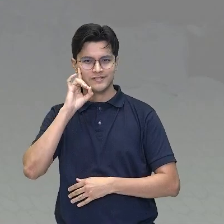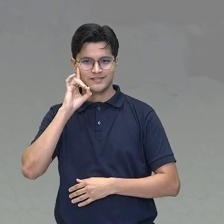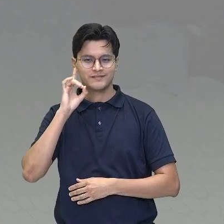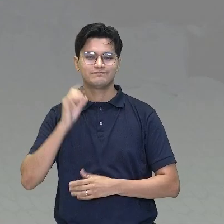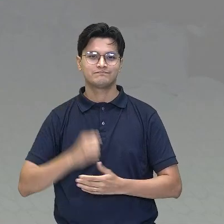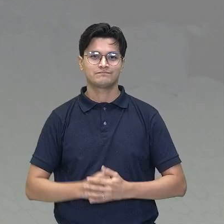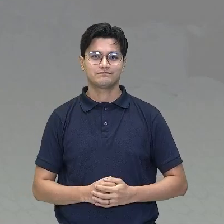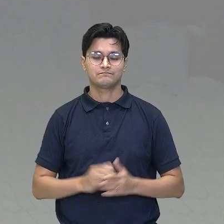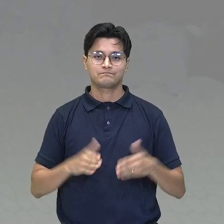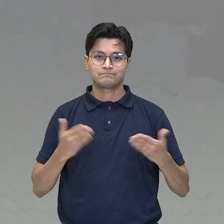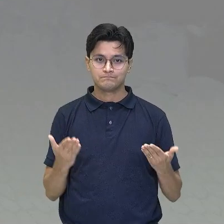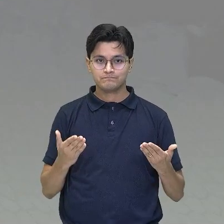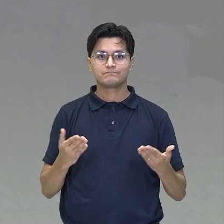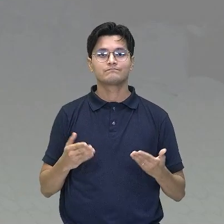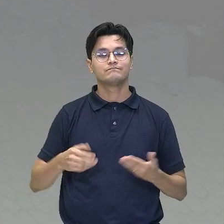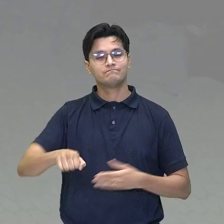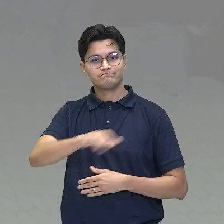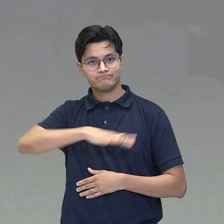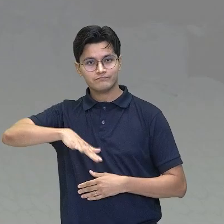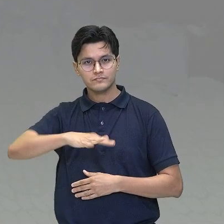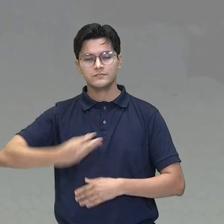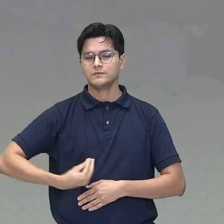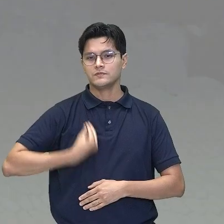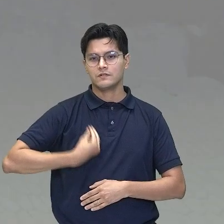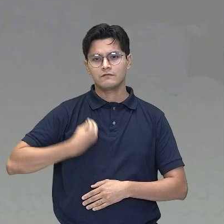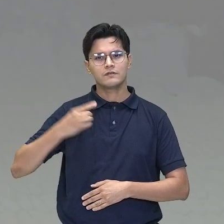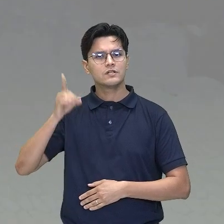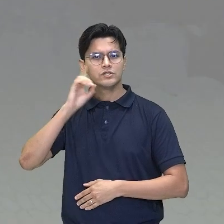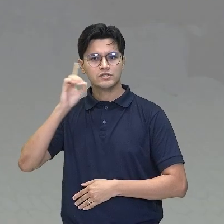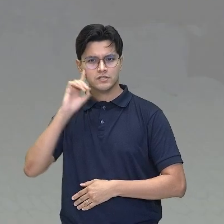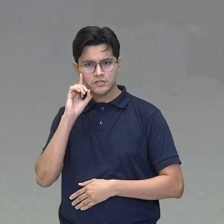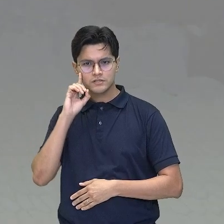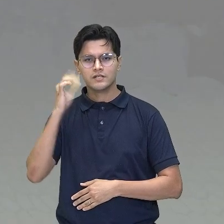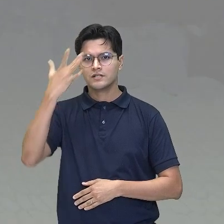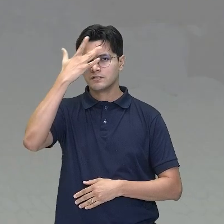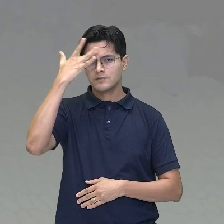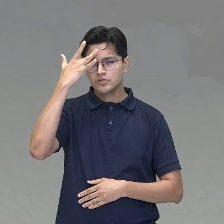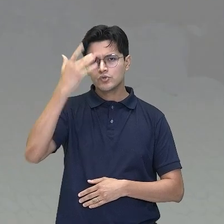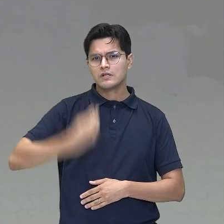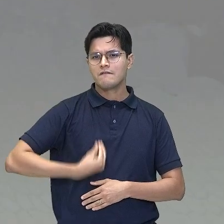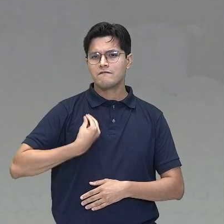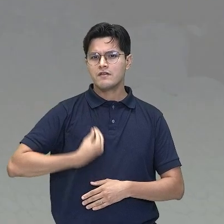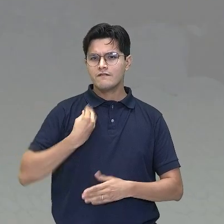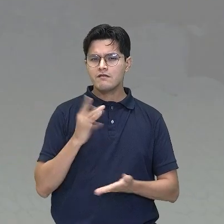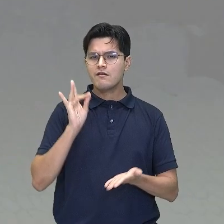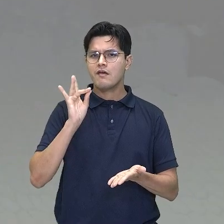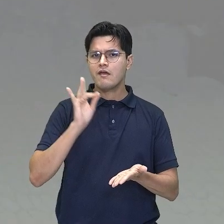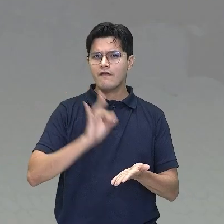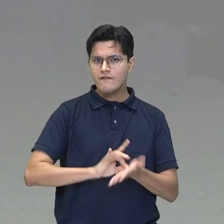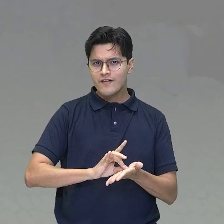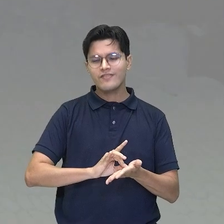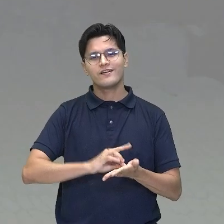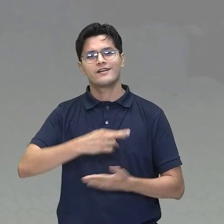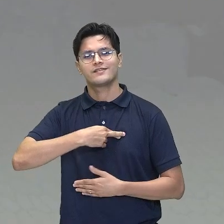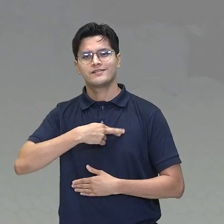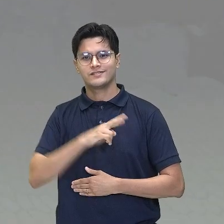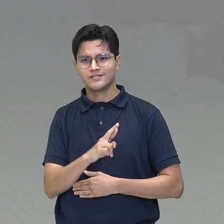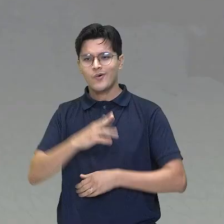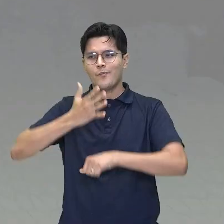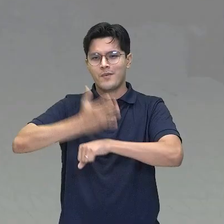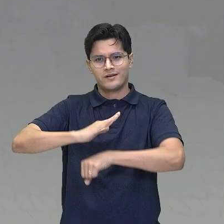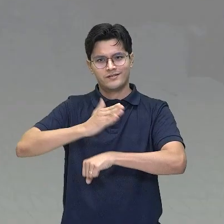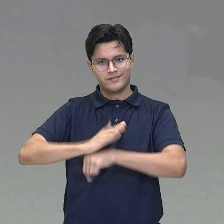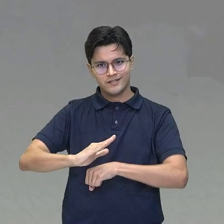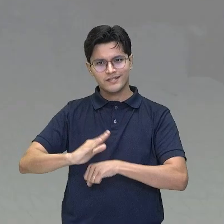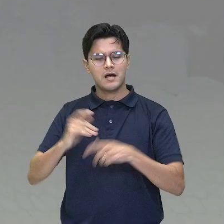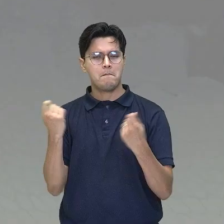é nessa dimensão humana que as pessoas vivem a sua religião e que cada um precisa fazer sempre o que